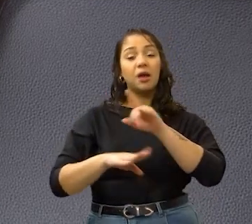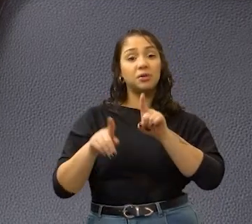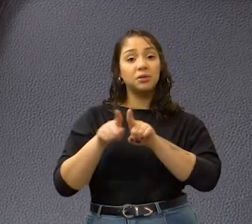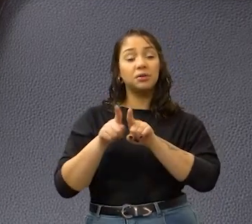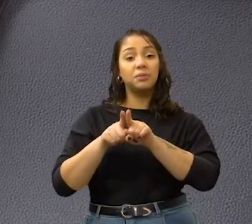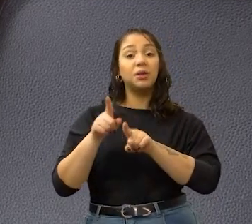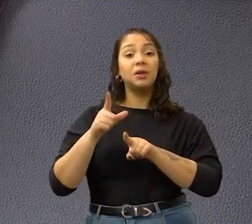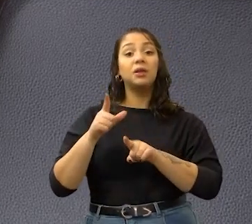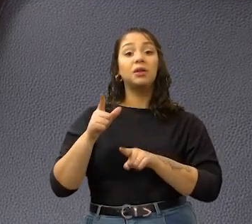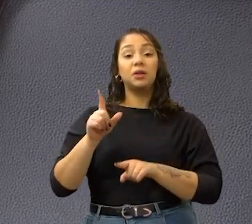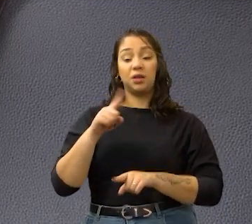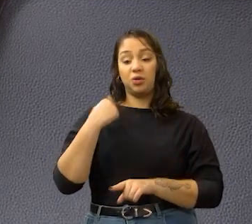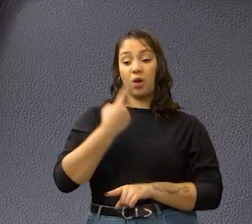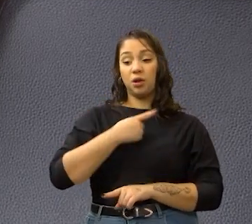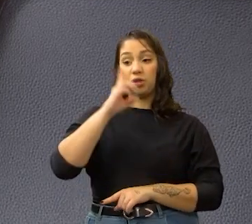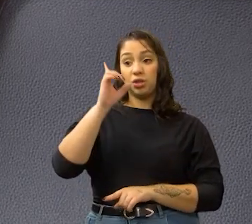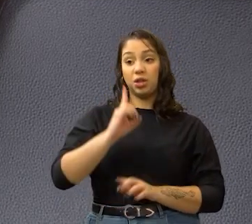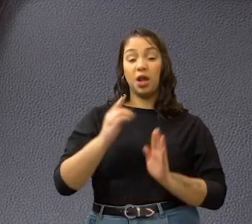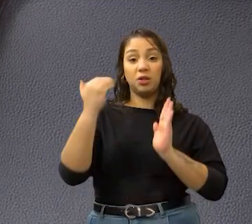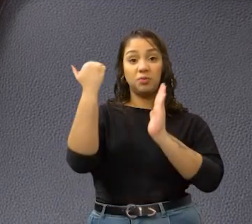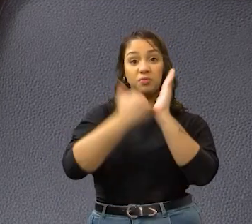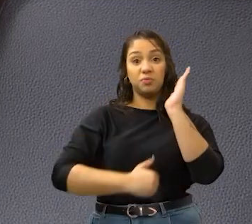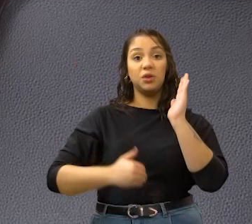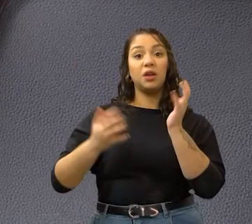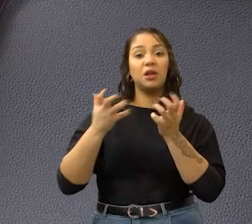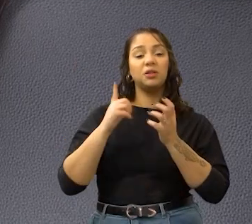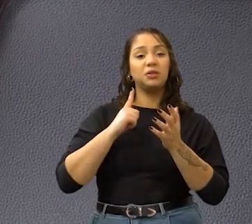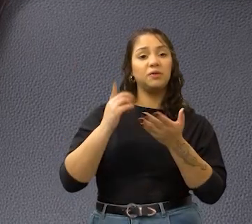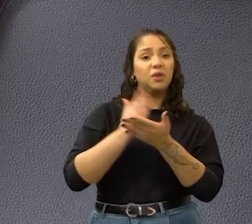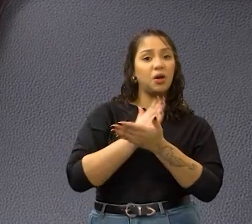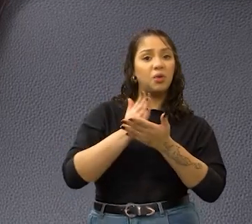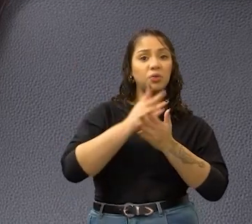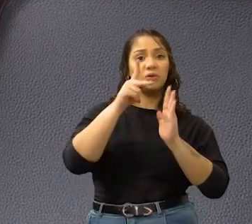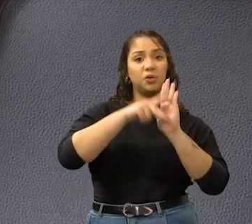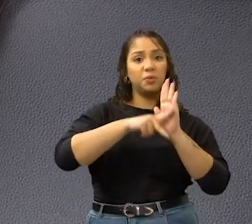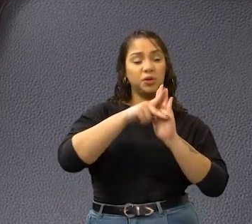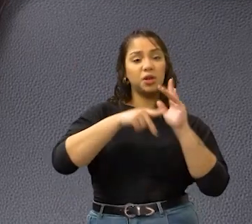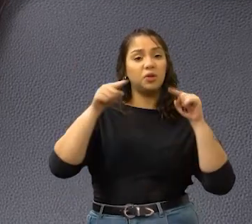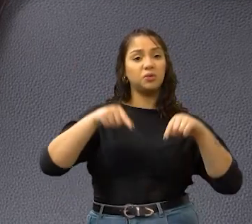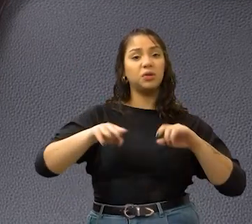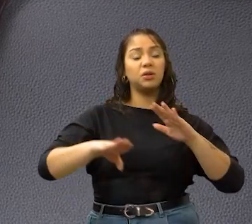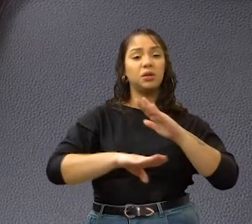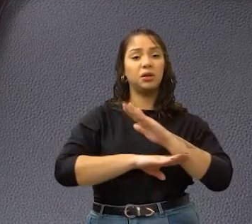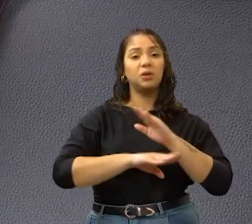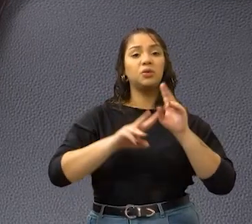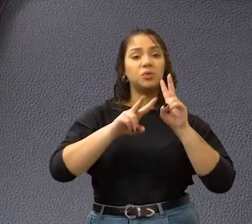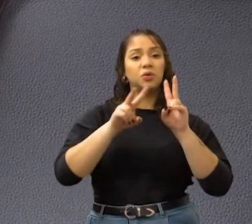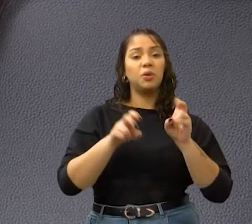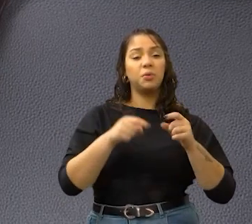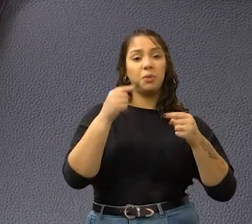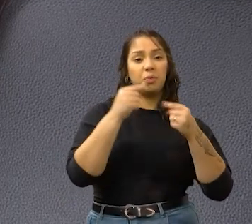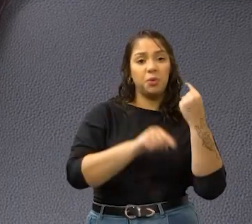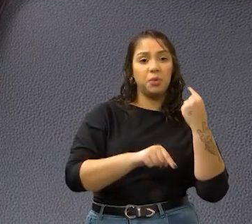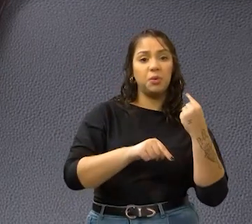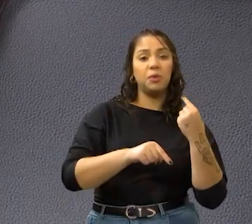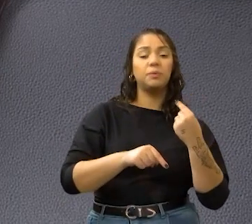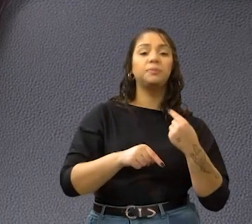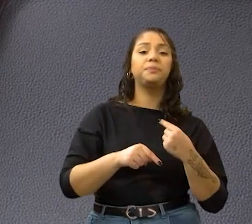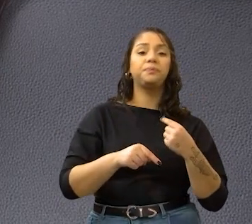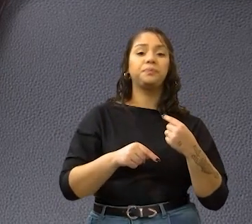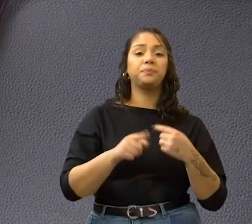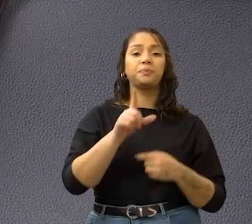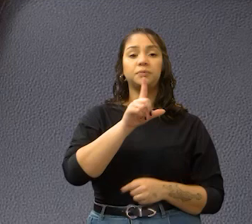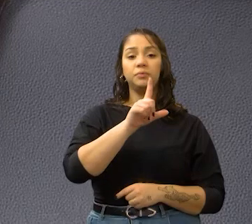da casa, que quer retirar os nossos direitos, né? Então a gente já teve alguns projetos aqui dentro sobre